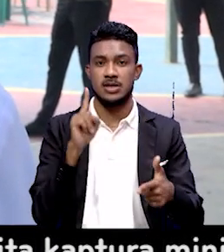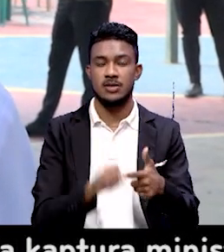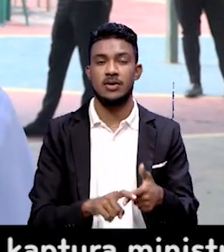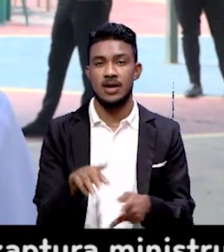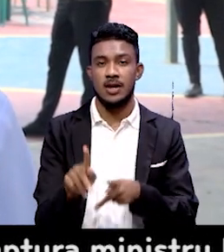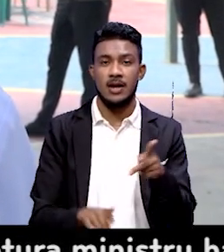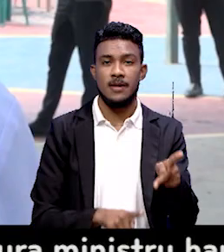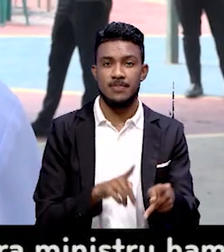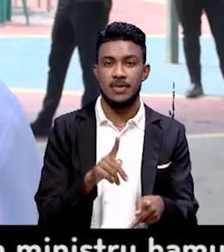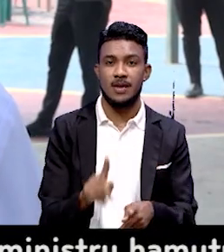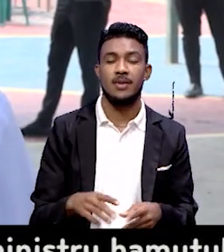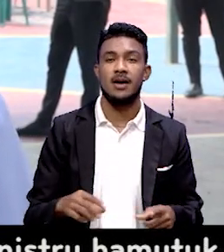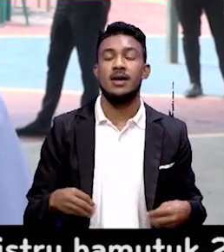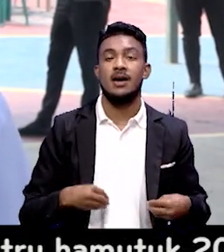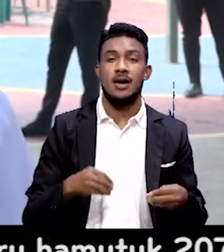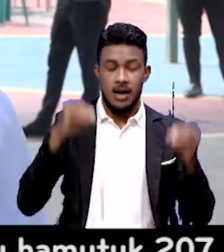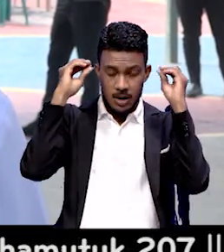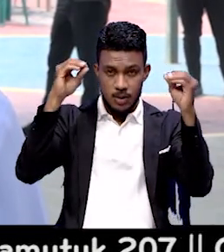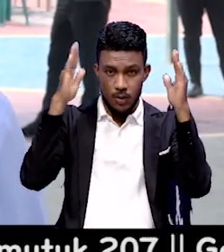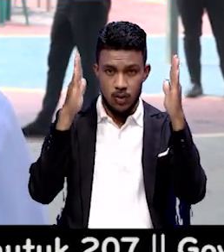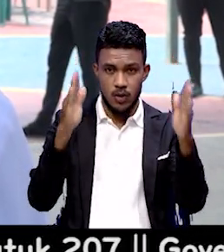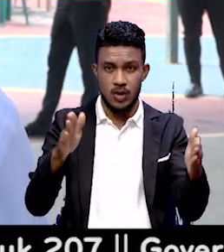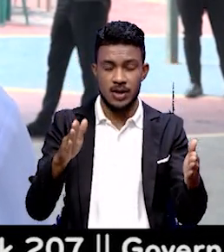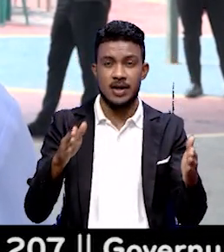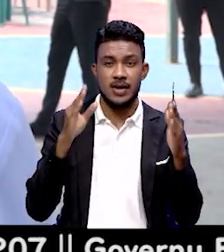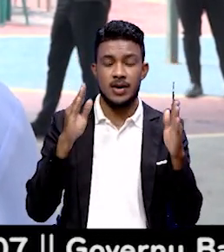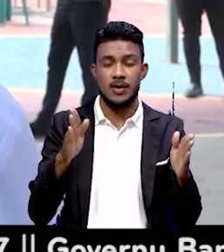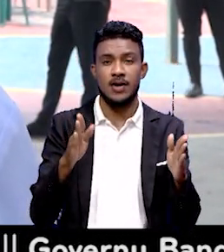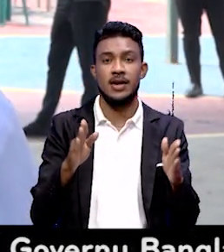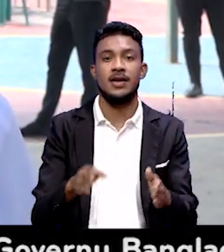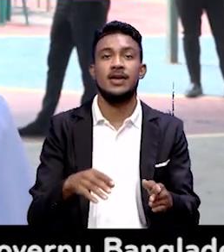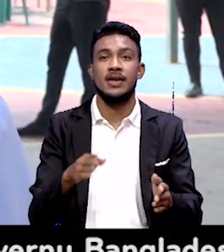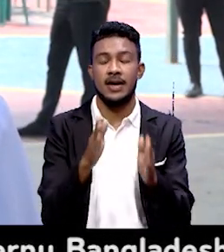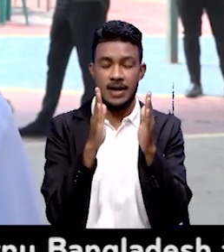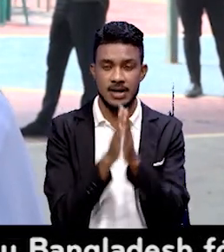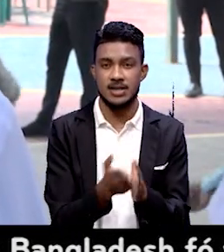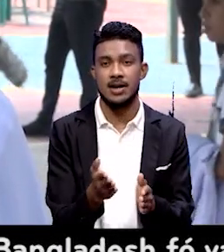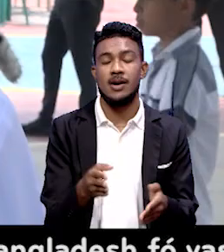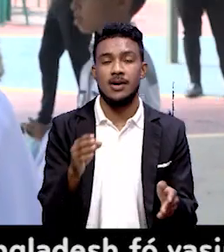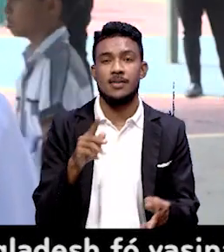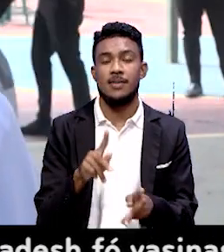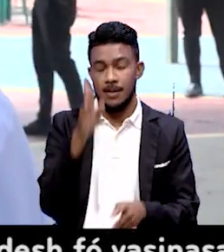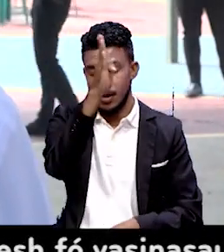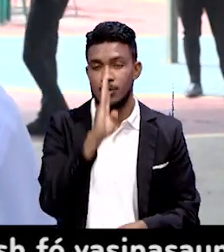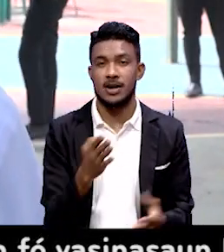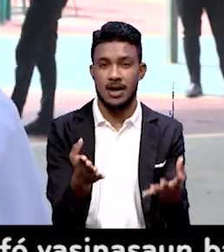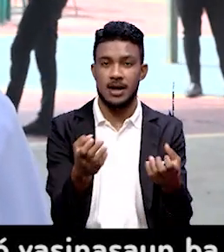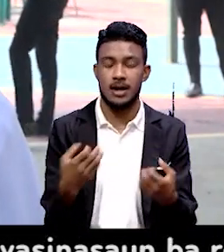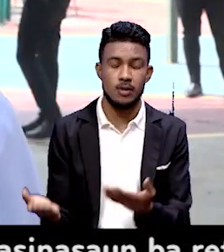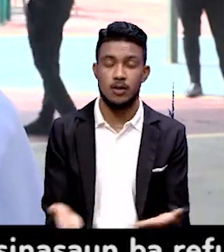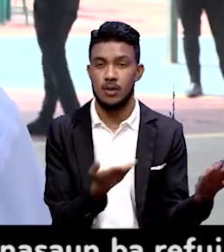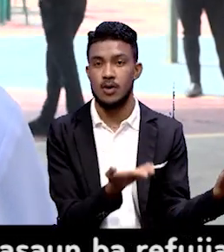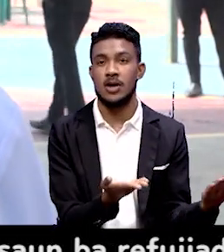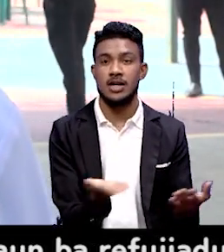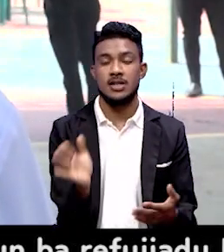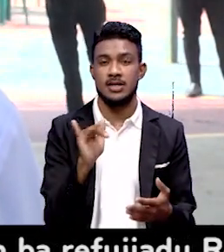ninian, recebia canar maka buka hanuri em Sagrada Escritura, maroma que nha cara com Sranicira, a tuluri Sranicira tu